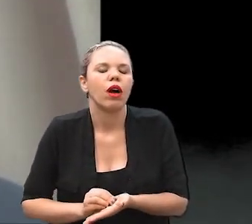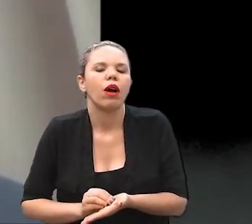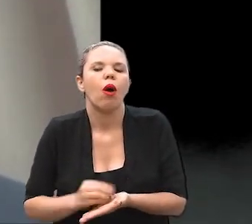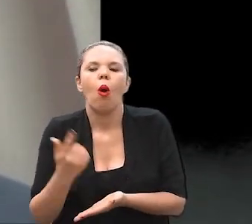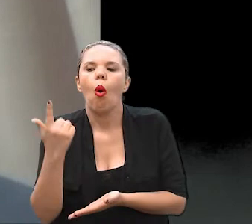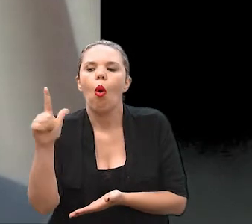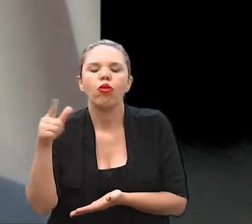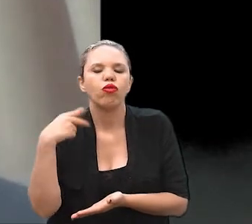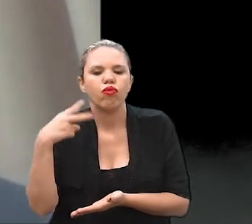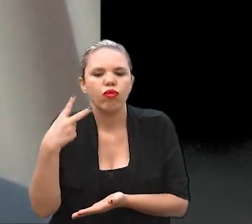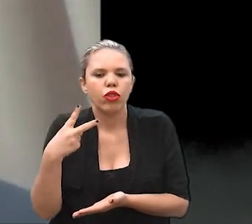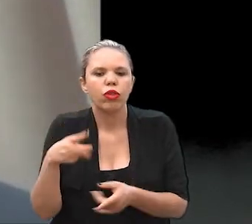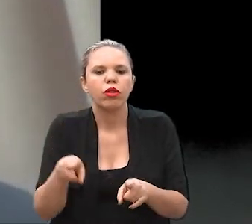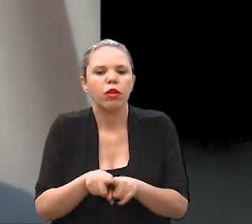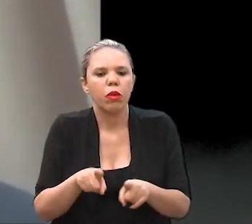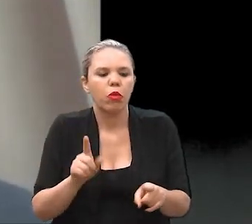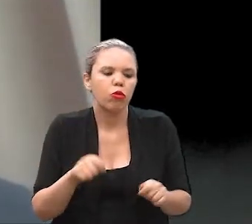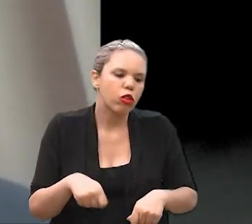outros parlamentares.